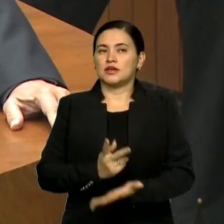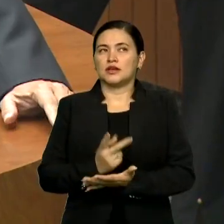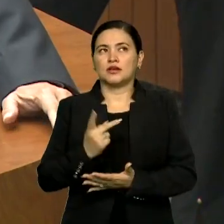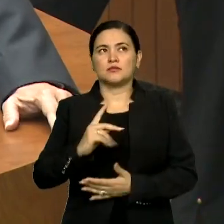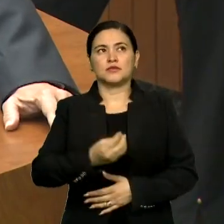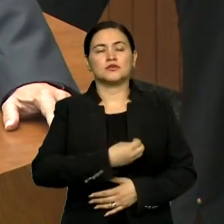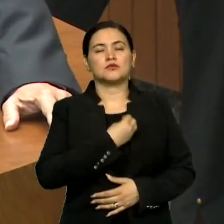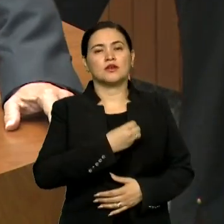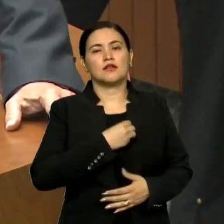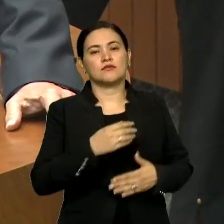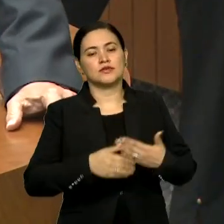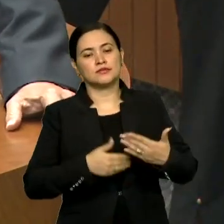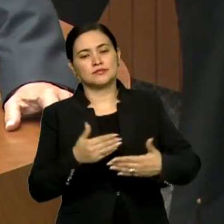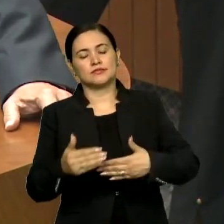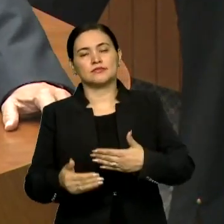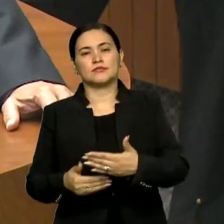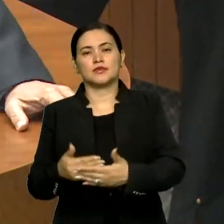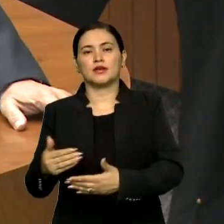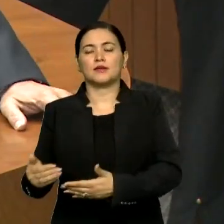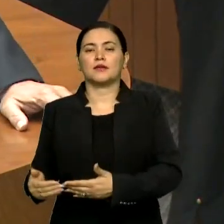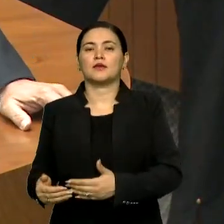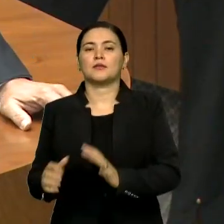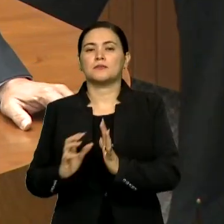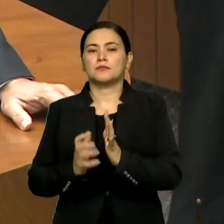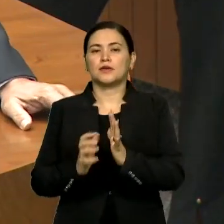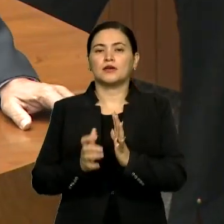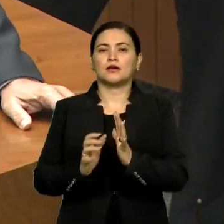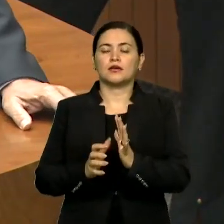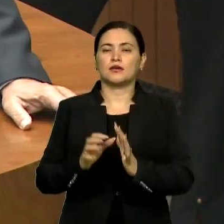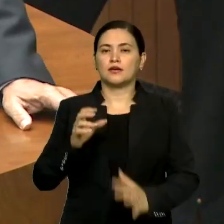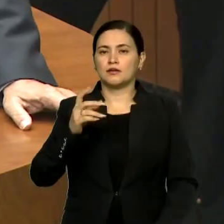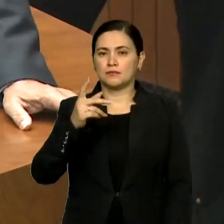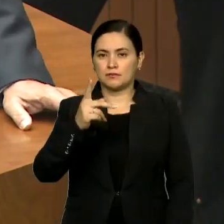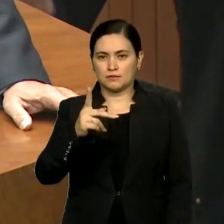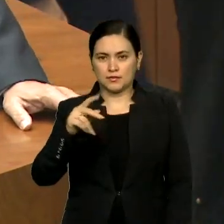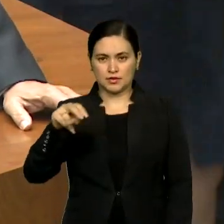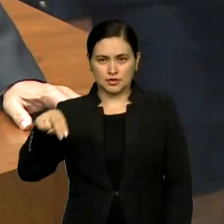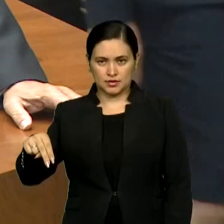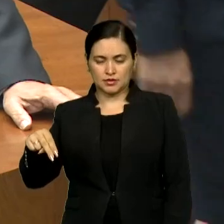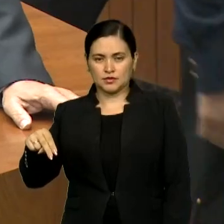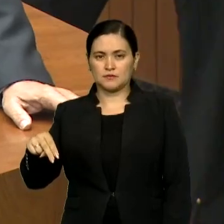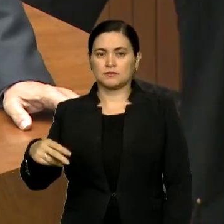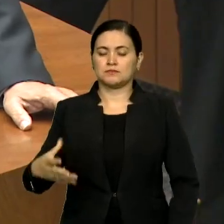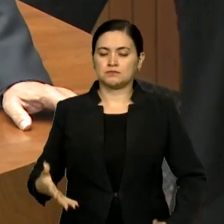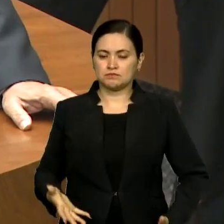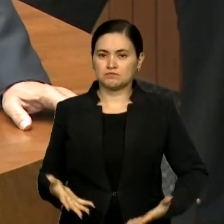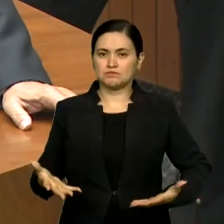nessa trajetória do Partido Novo. Sempre é bom saudá-lo, encorajá-lo.